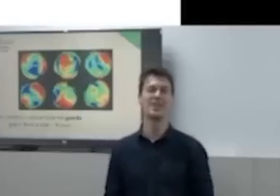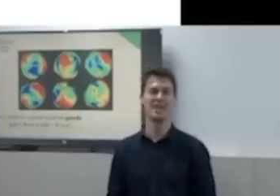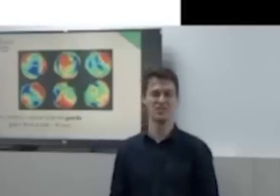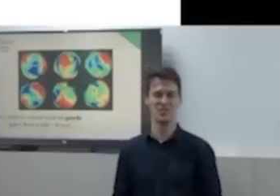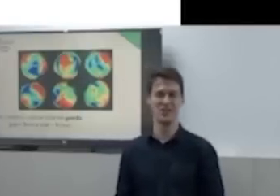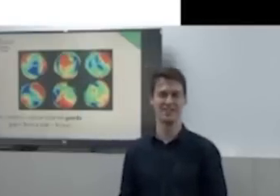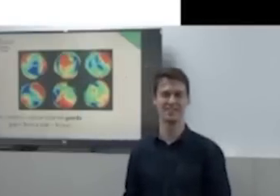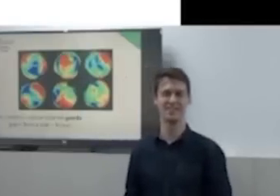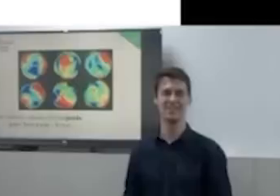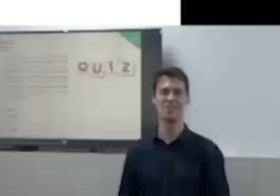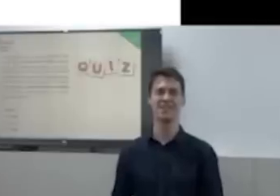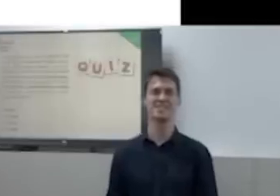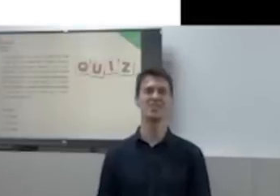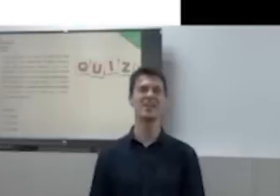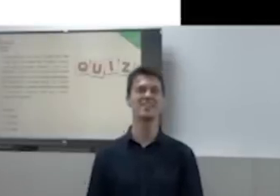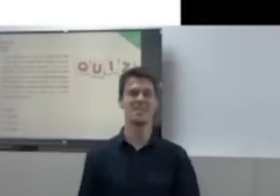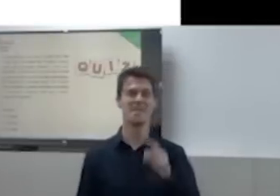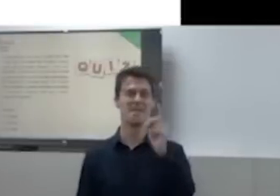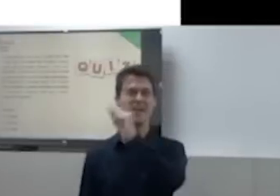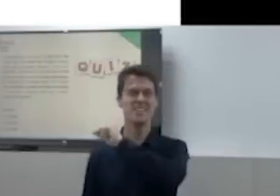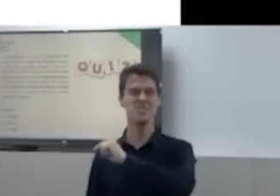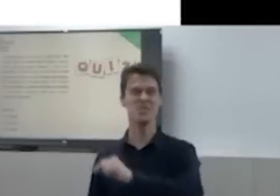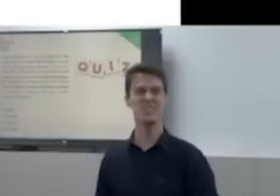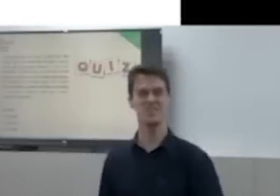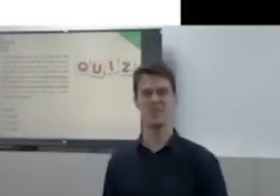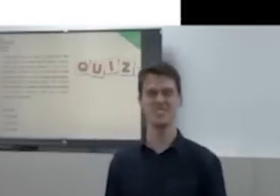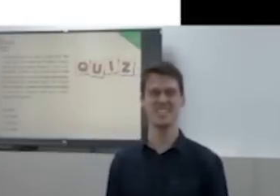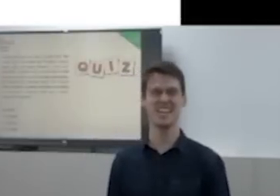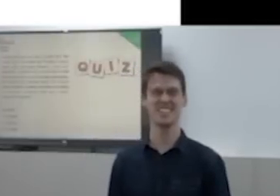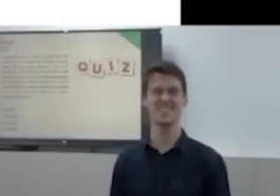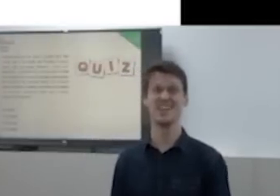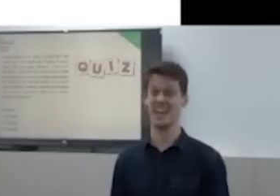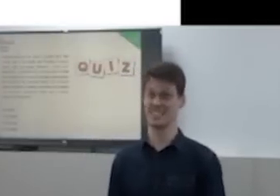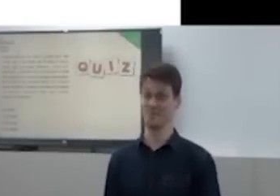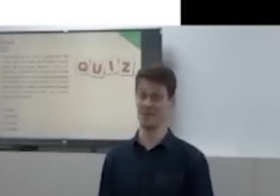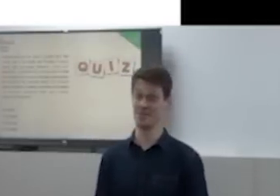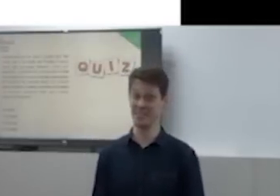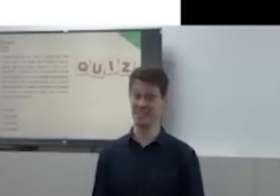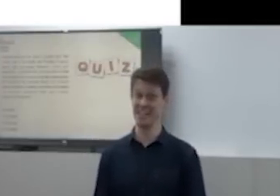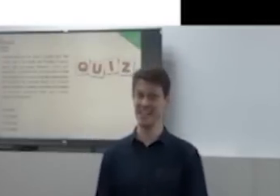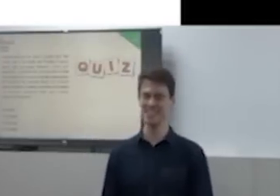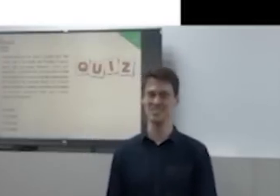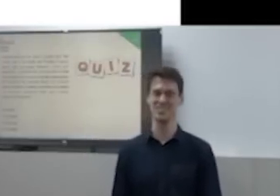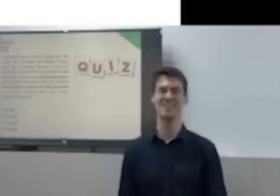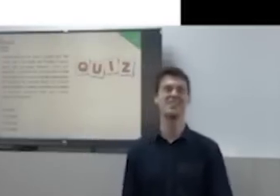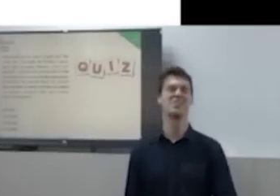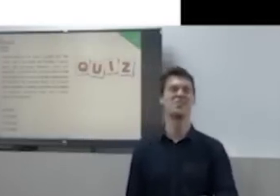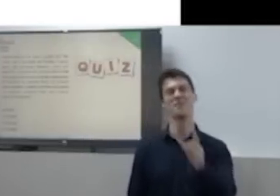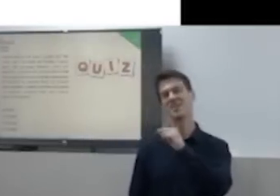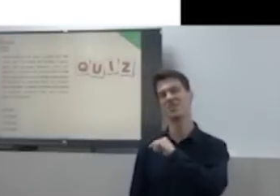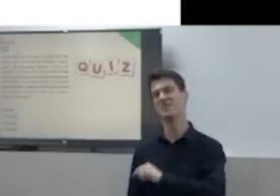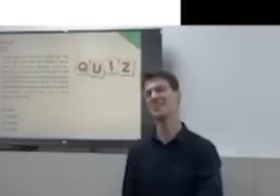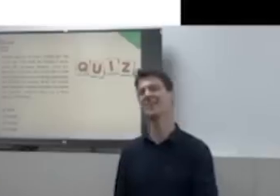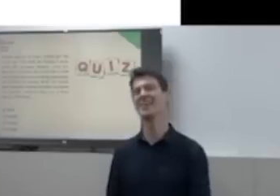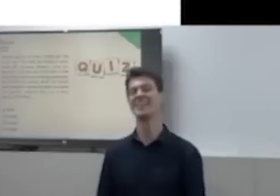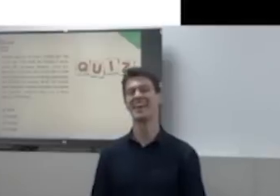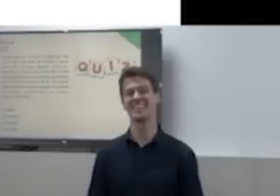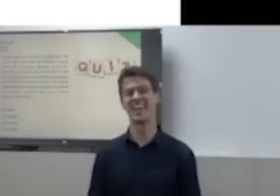nome correto é geóide. Vamos lá na sequência? Mais um quiz para vocês. Essa pergunta aqui é grande.